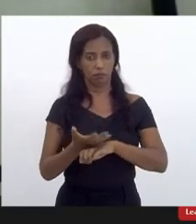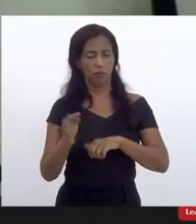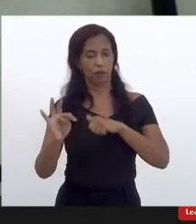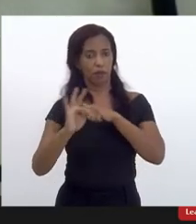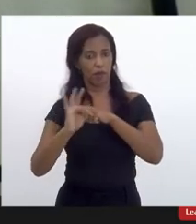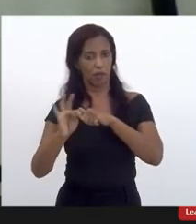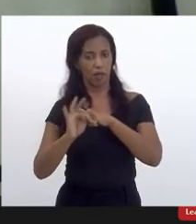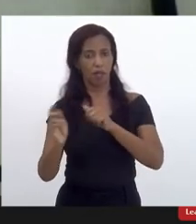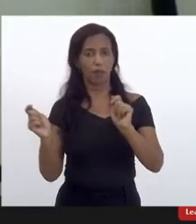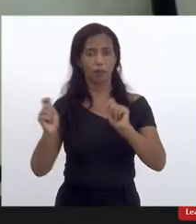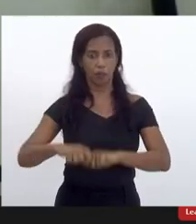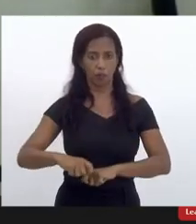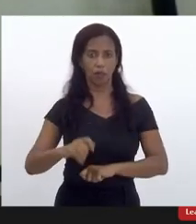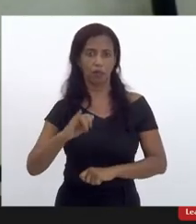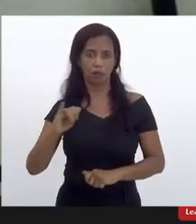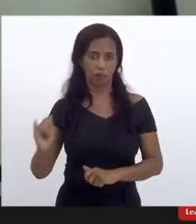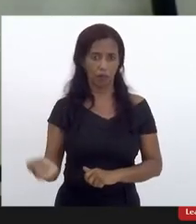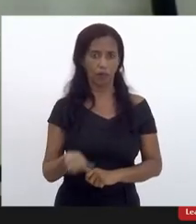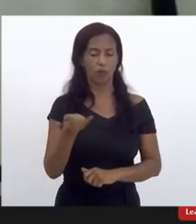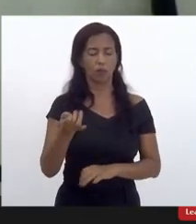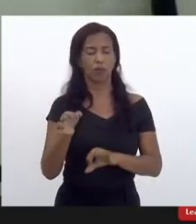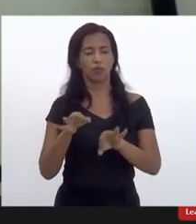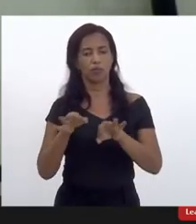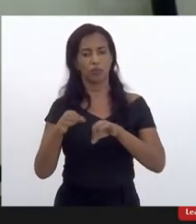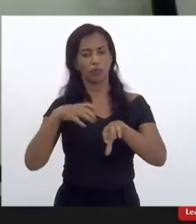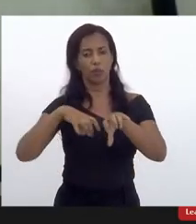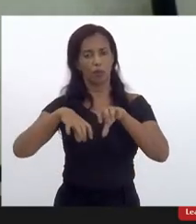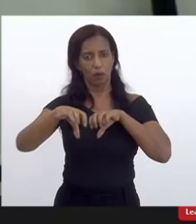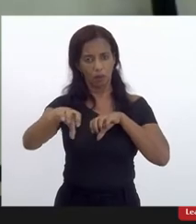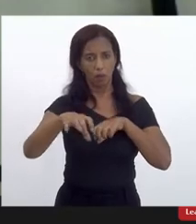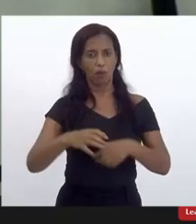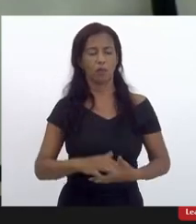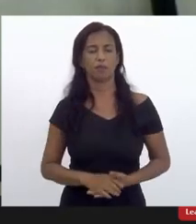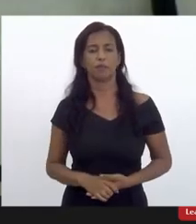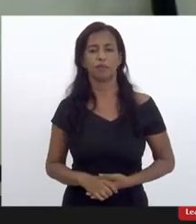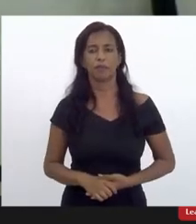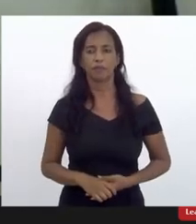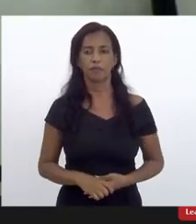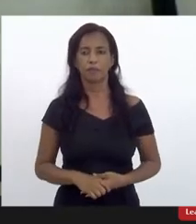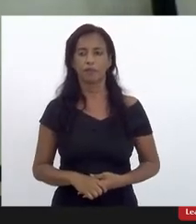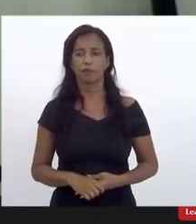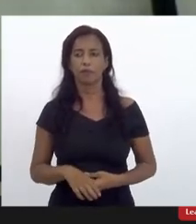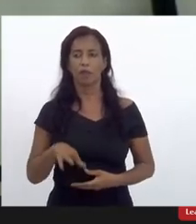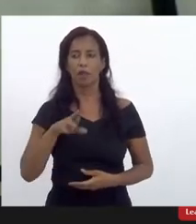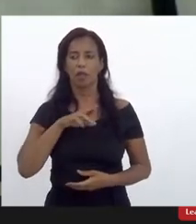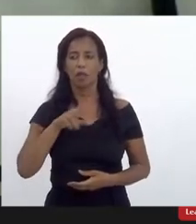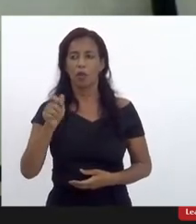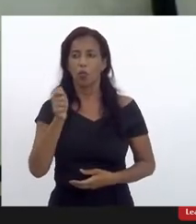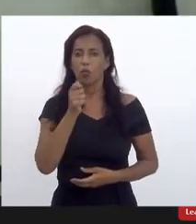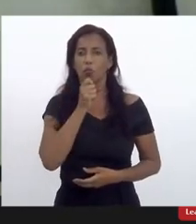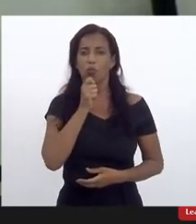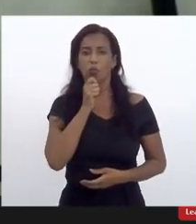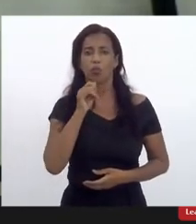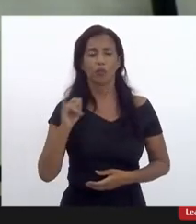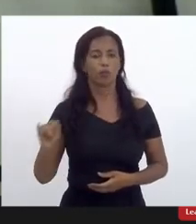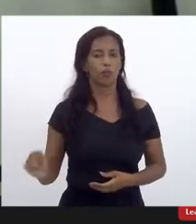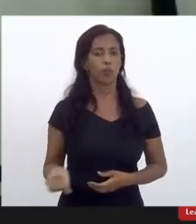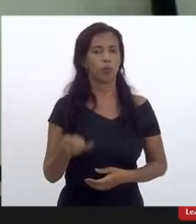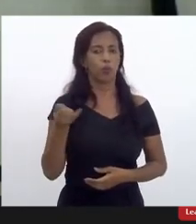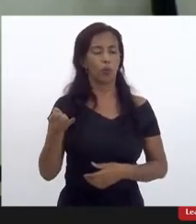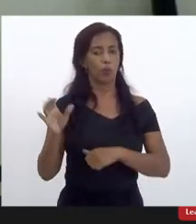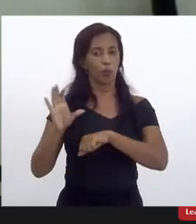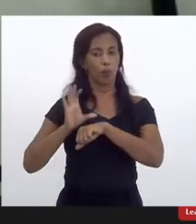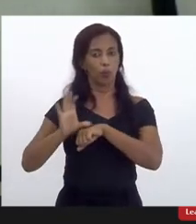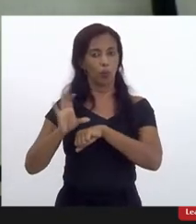técnicas puderam ser feitas de forma remota, aproveitadas de forma remota. Não houve essa possibilidade para os cursos